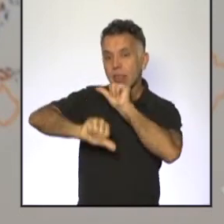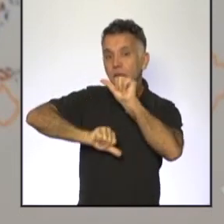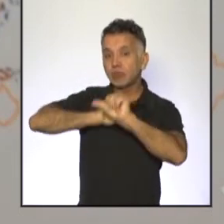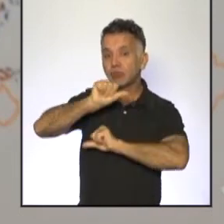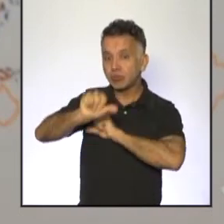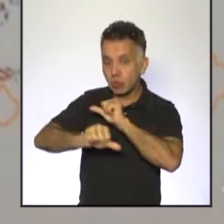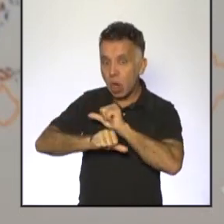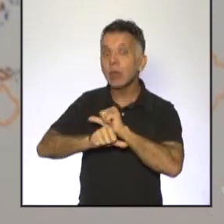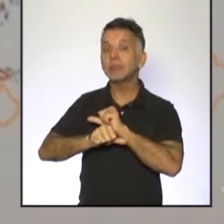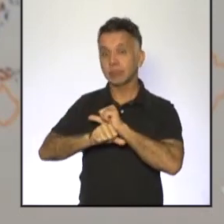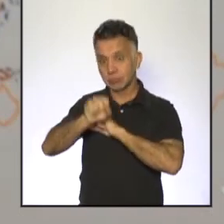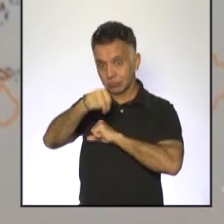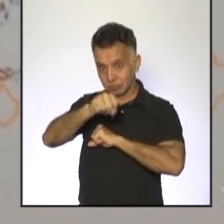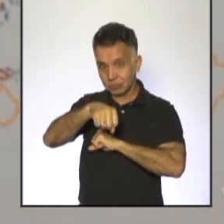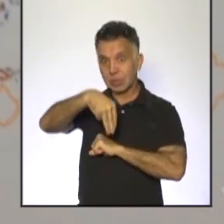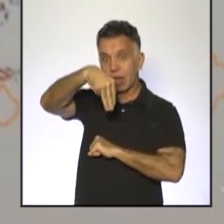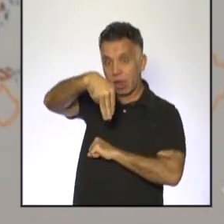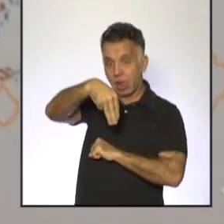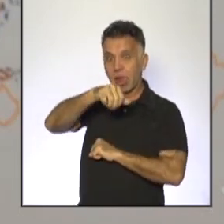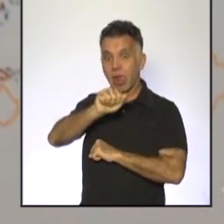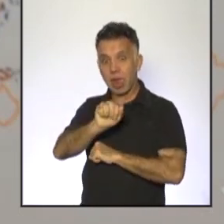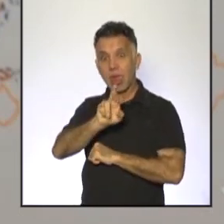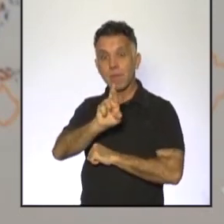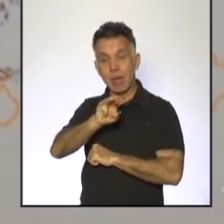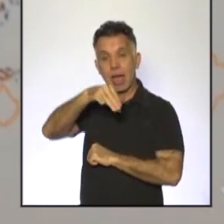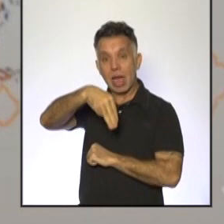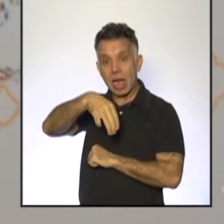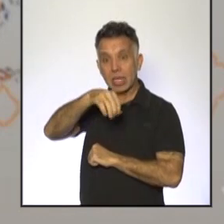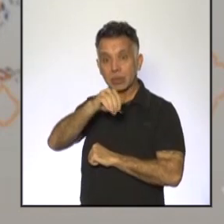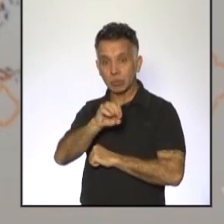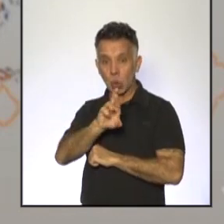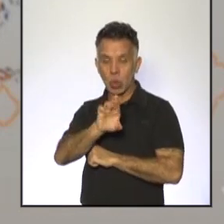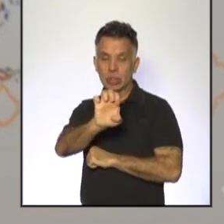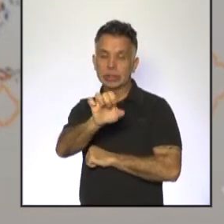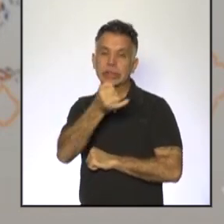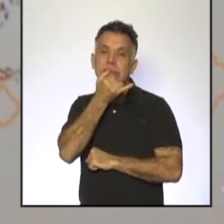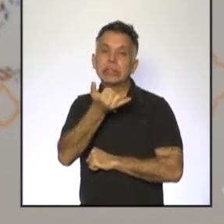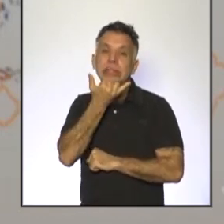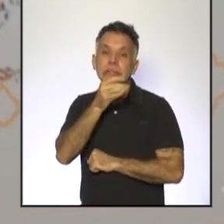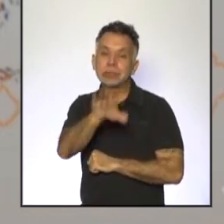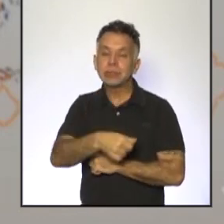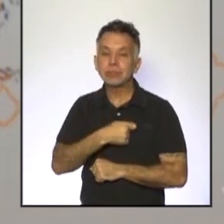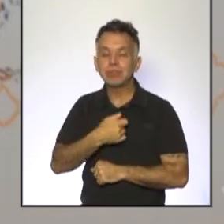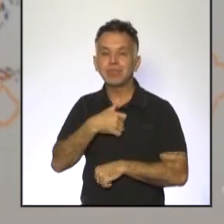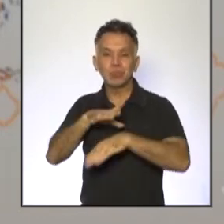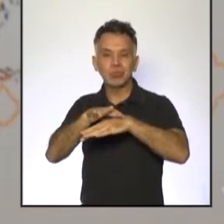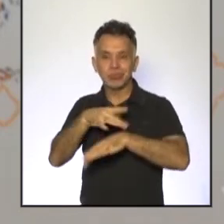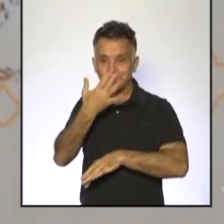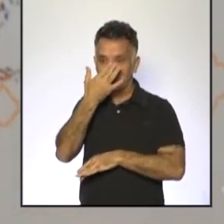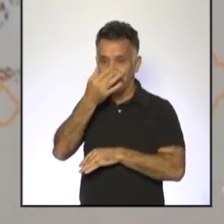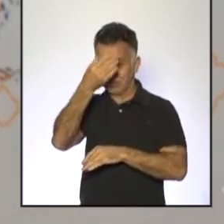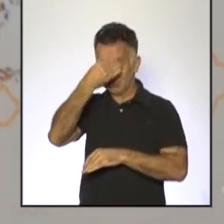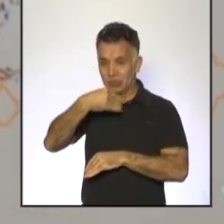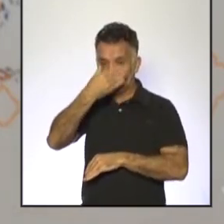em mármore. E isso, a rinite está atacando hoje.